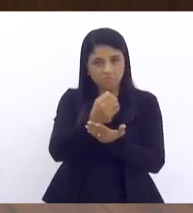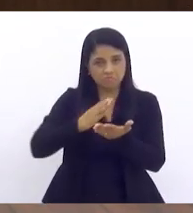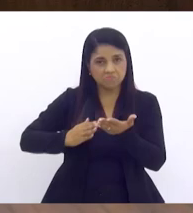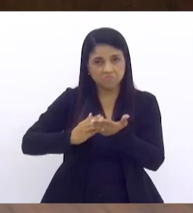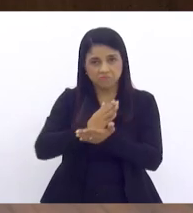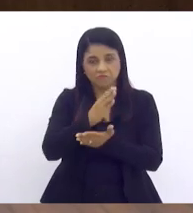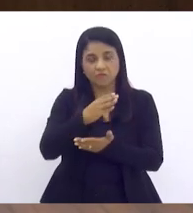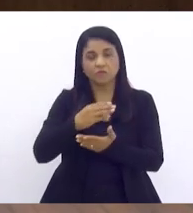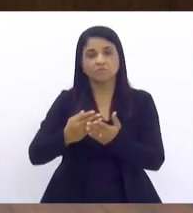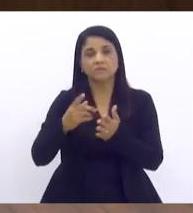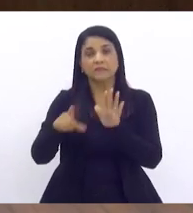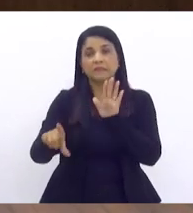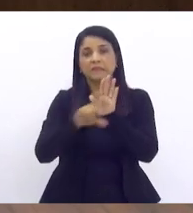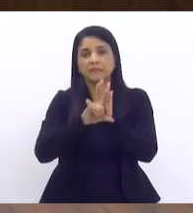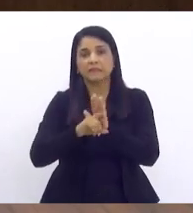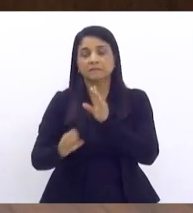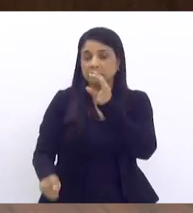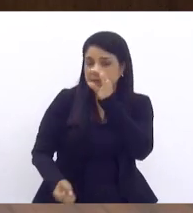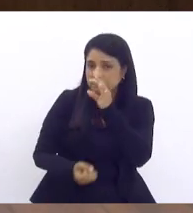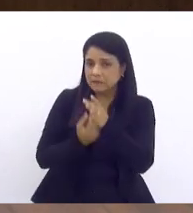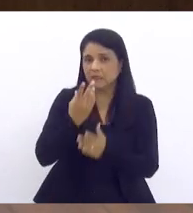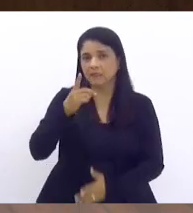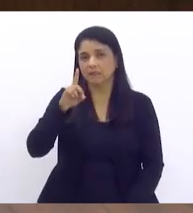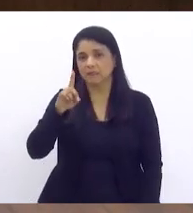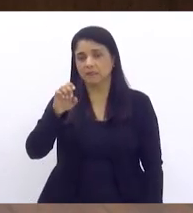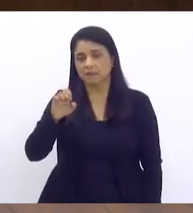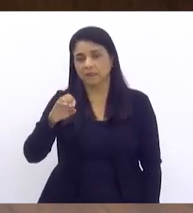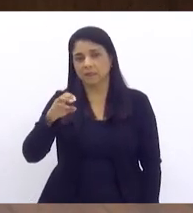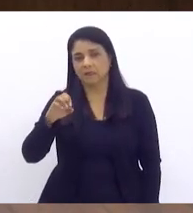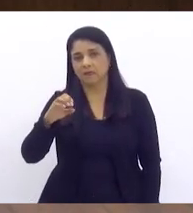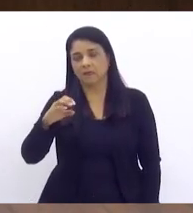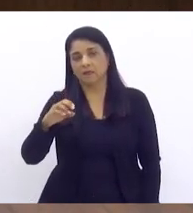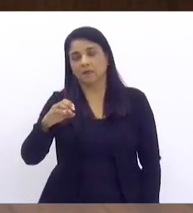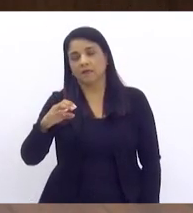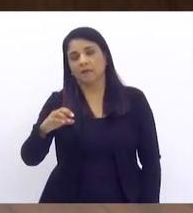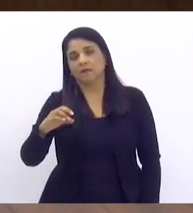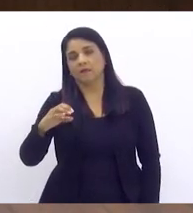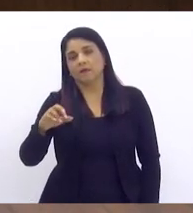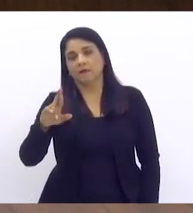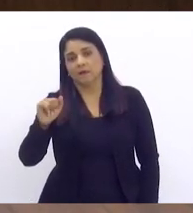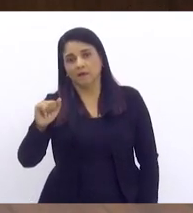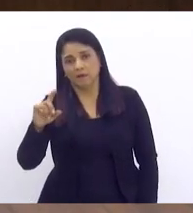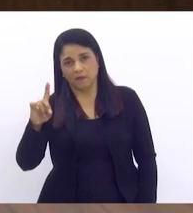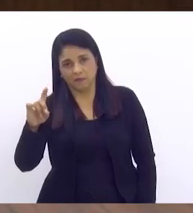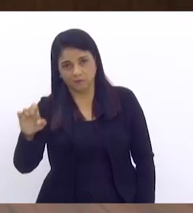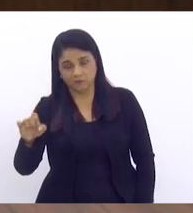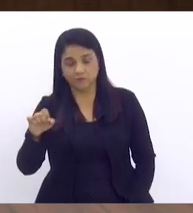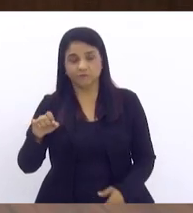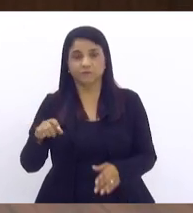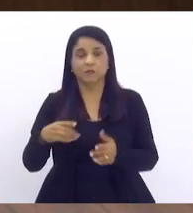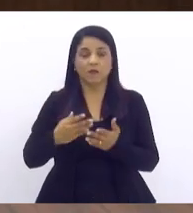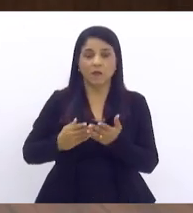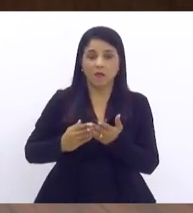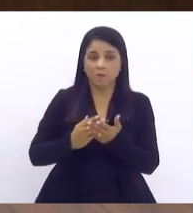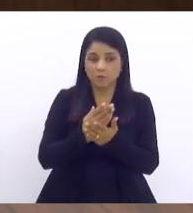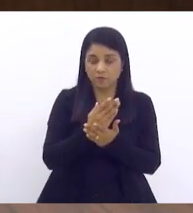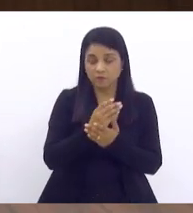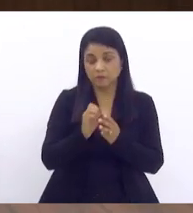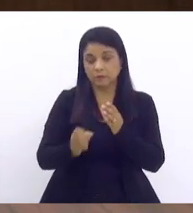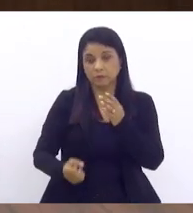a DECRAD. No entanto, entre a aprovação da lei e a implantação da